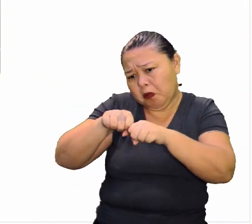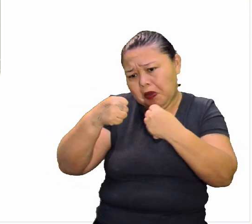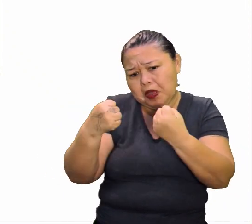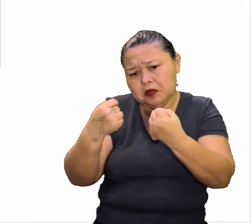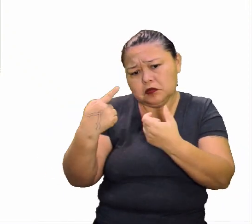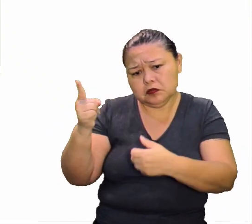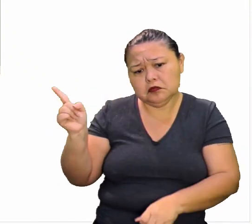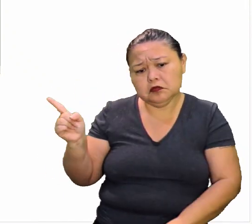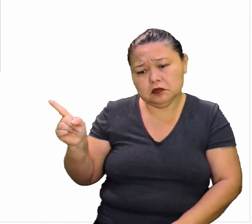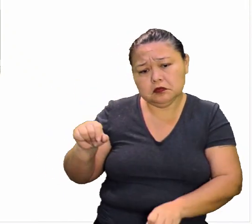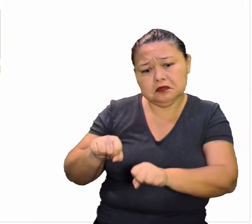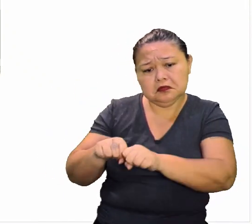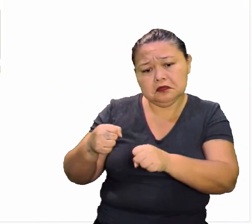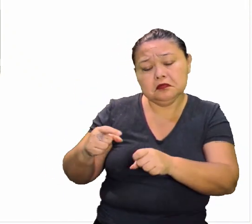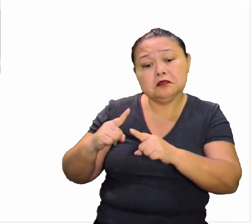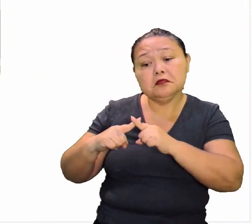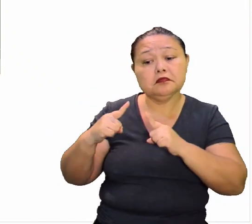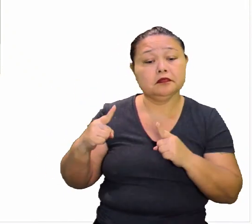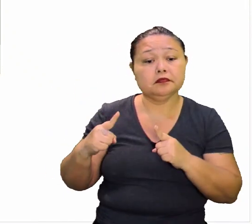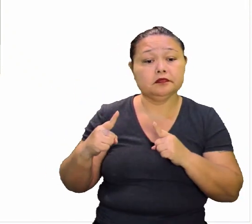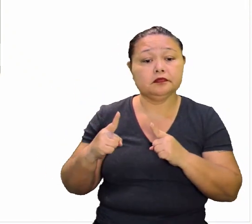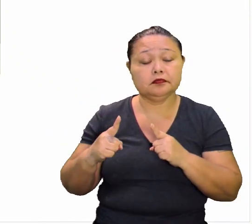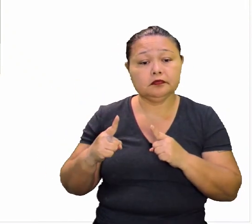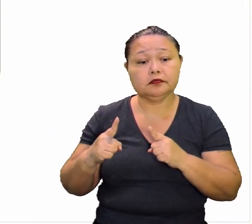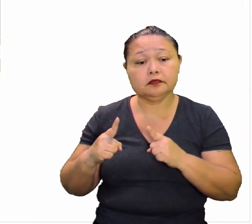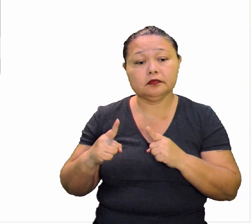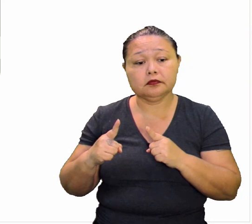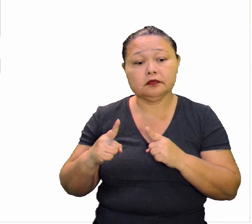quebrando, etc. Mas,